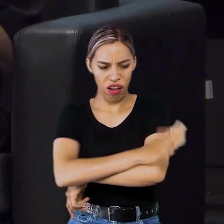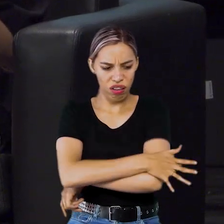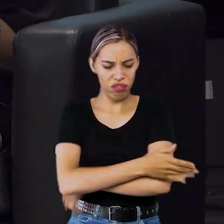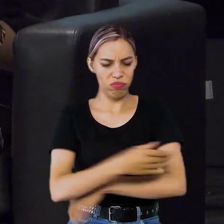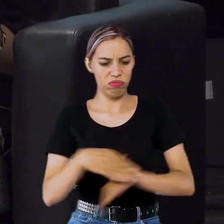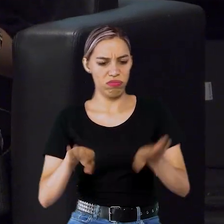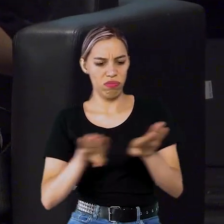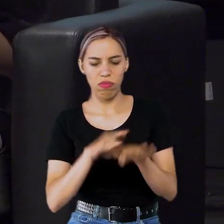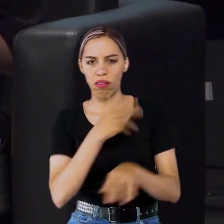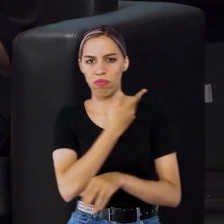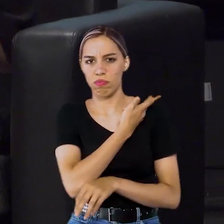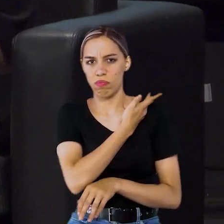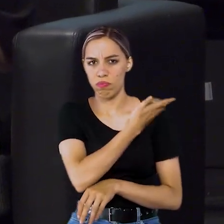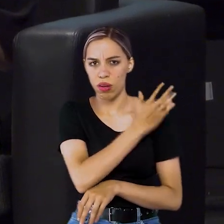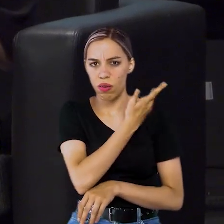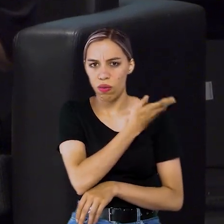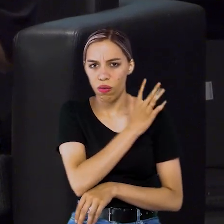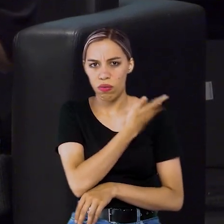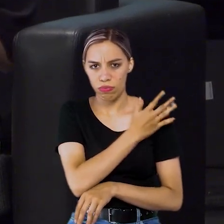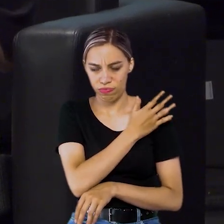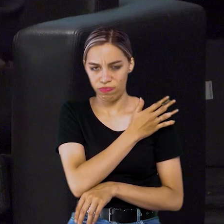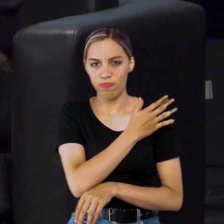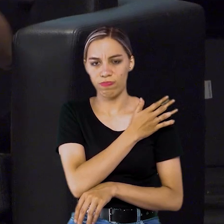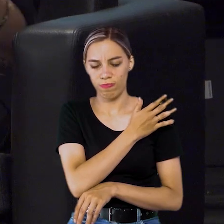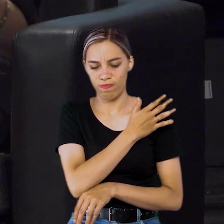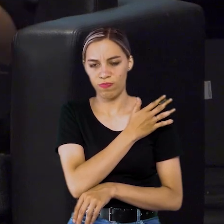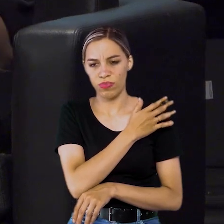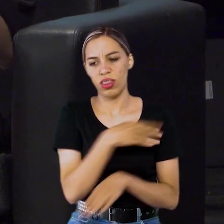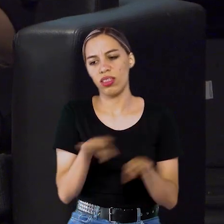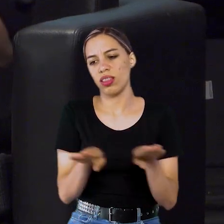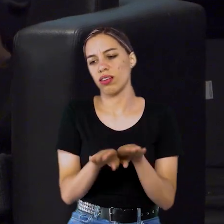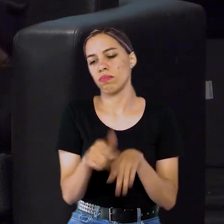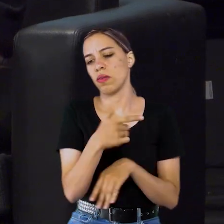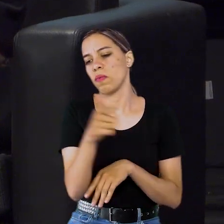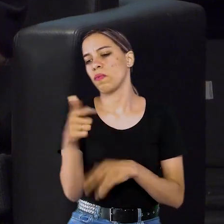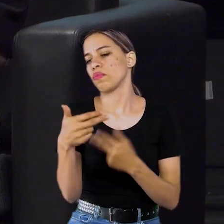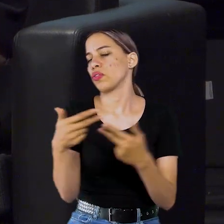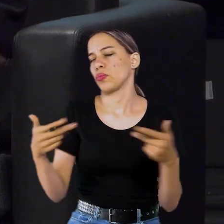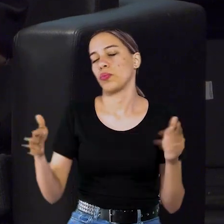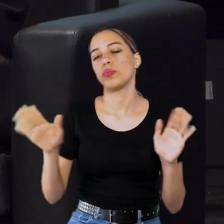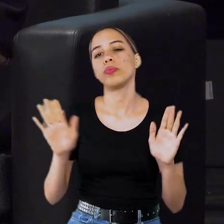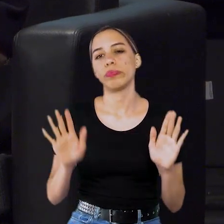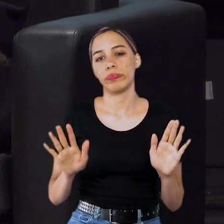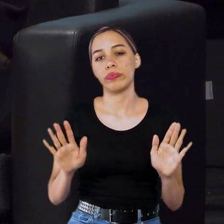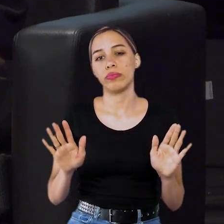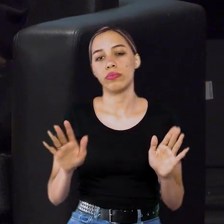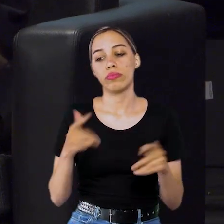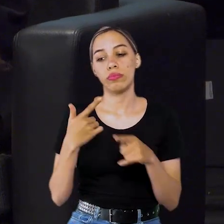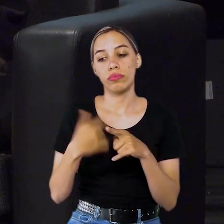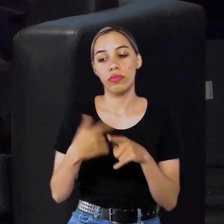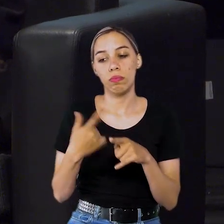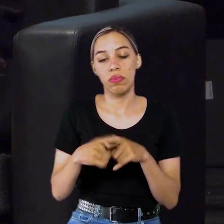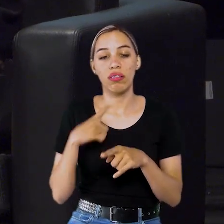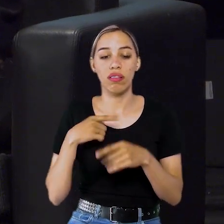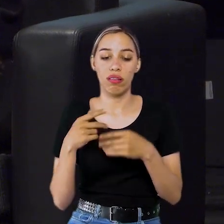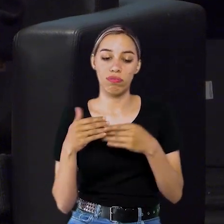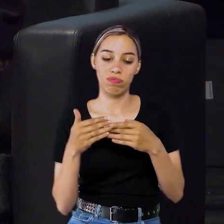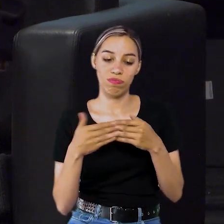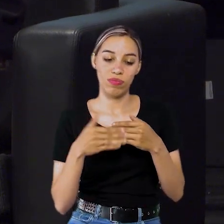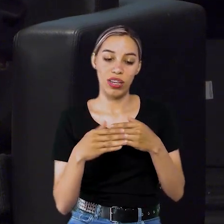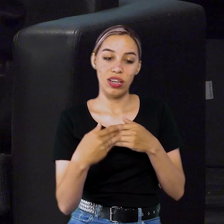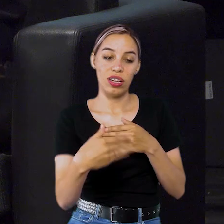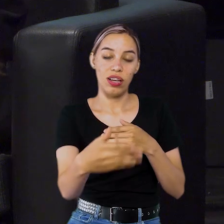do preconceito, né, e de outras, né, várias questões, é por causa de como a história